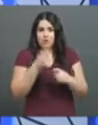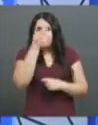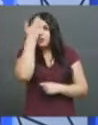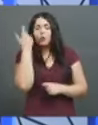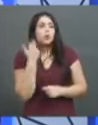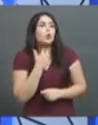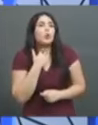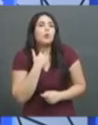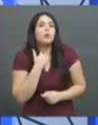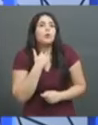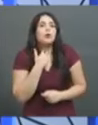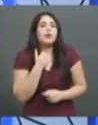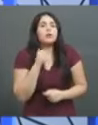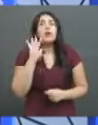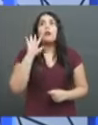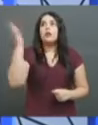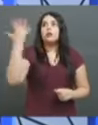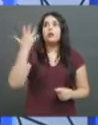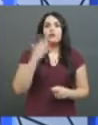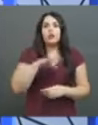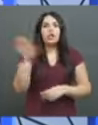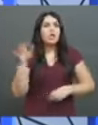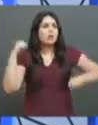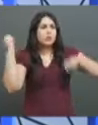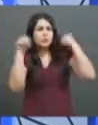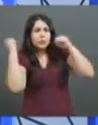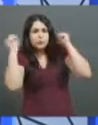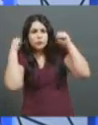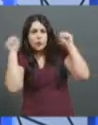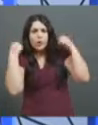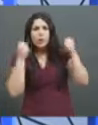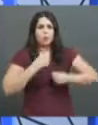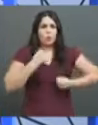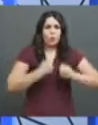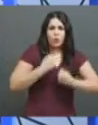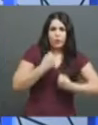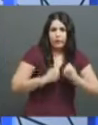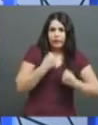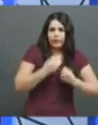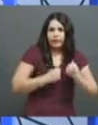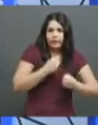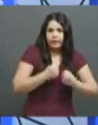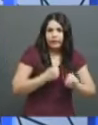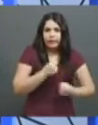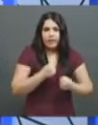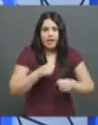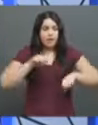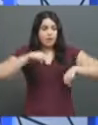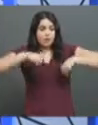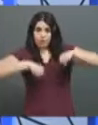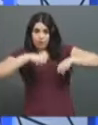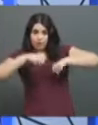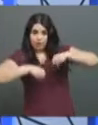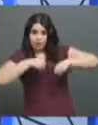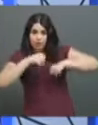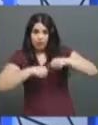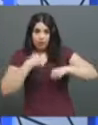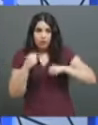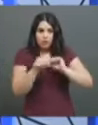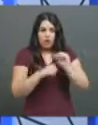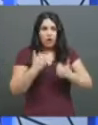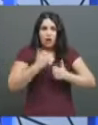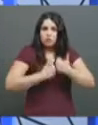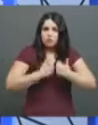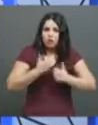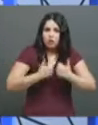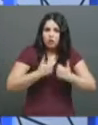para o dia, resolver sair por aí fazendo exercício, correr, fazer trilha de bicicleta, virar um atleta, sem passar